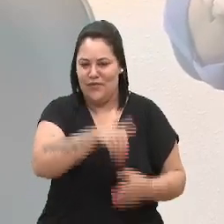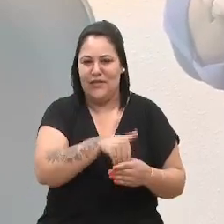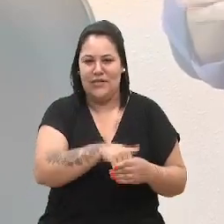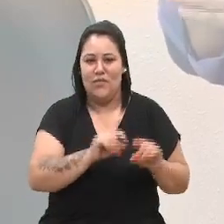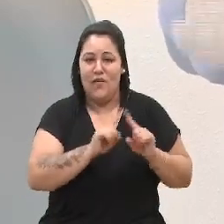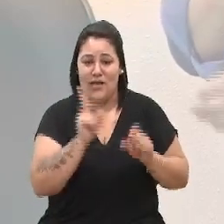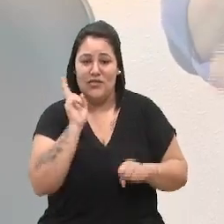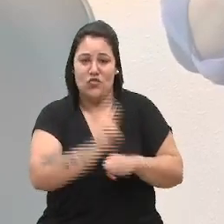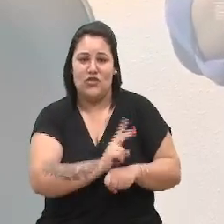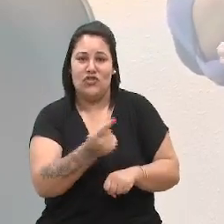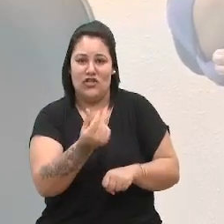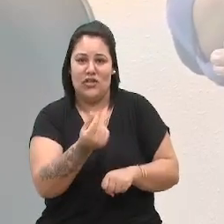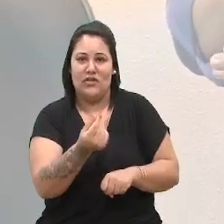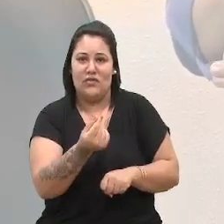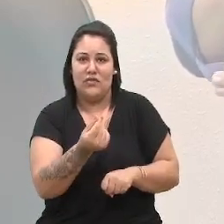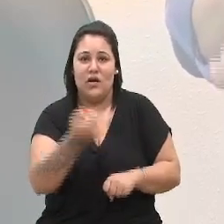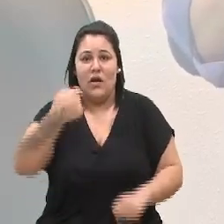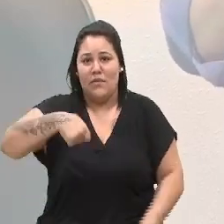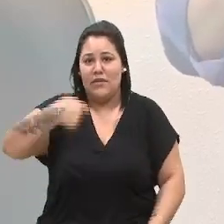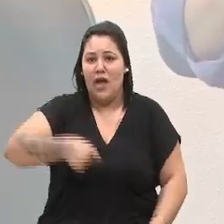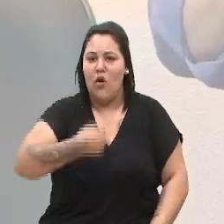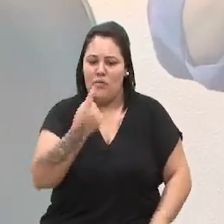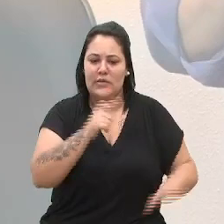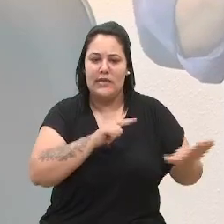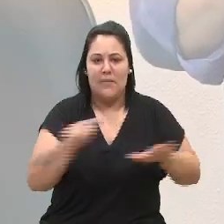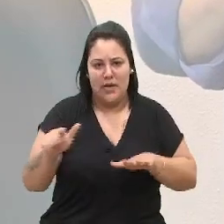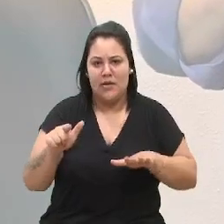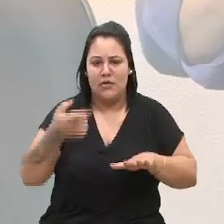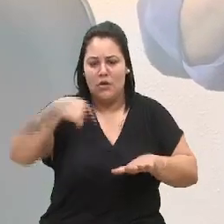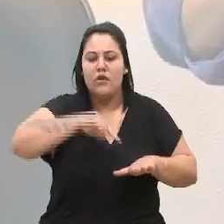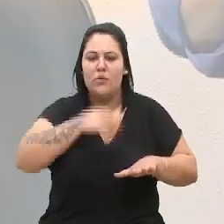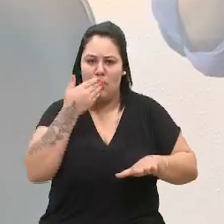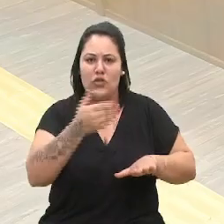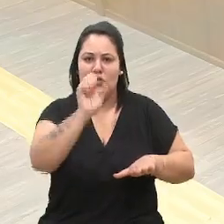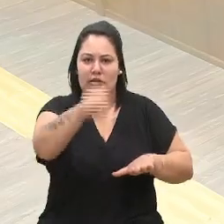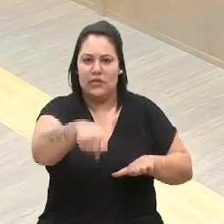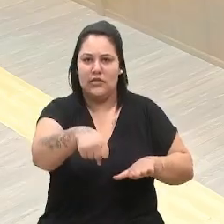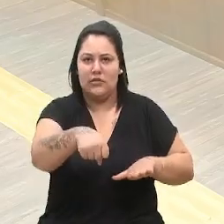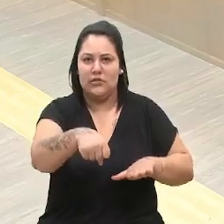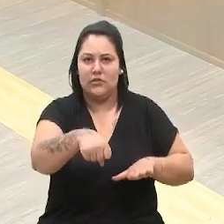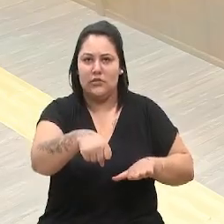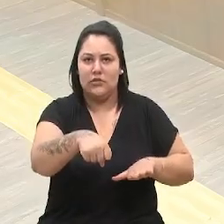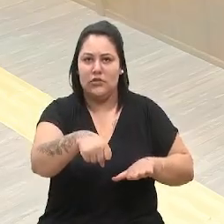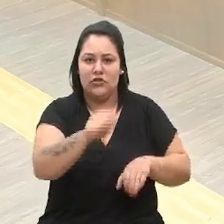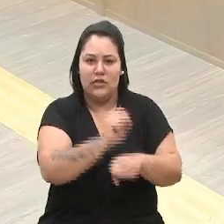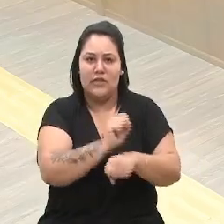de dinheiro, se precisar de uma semana, a gente, né, fica uma semana